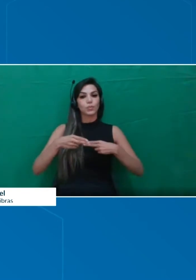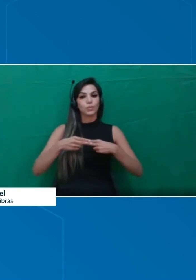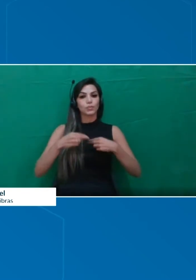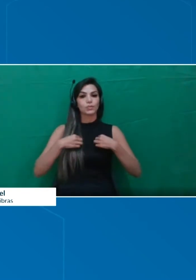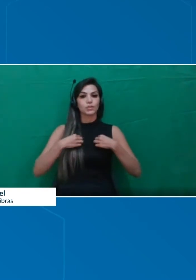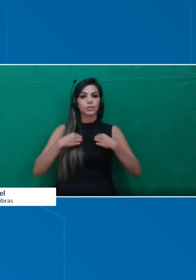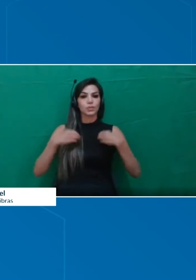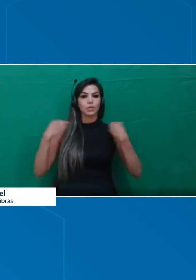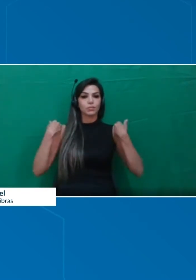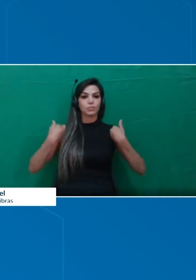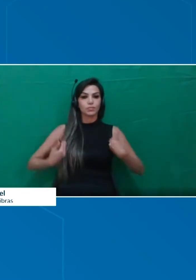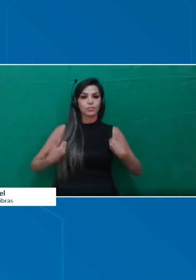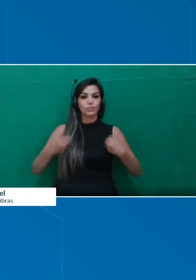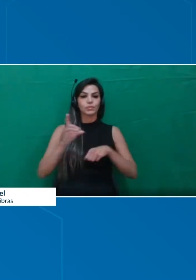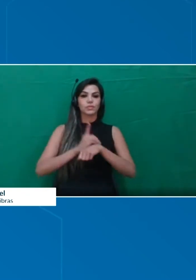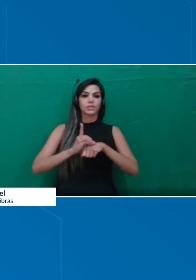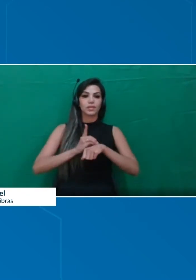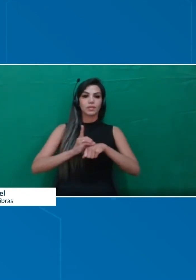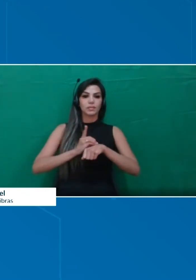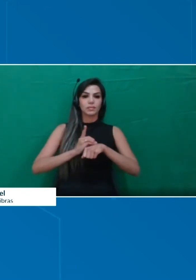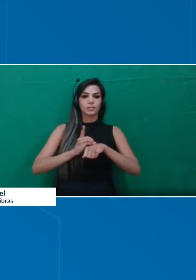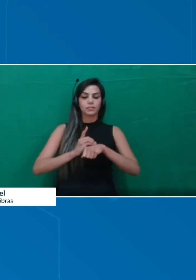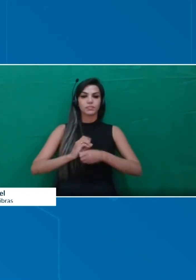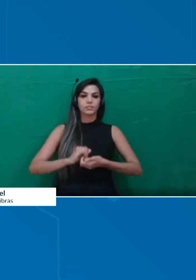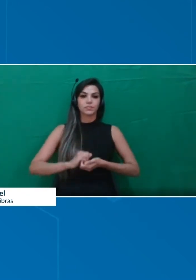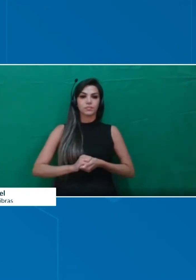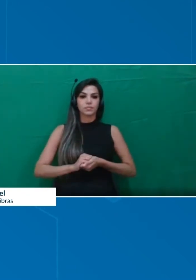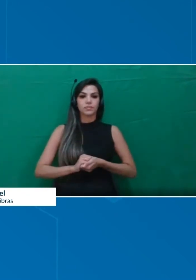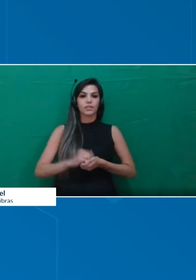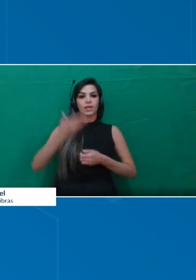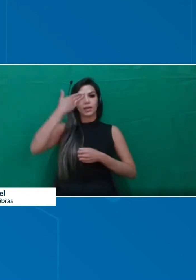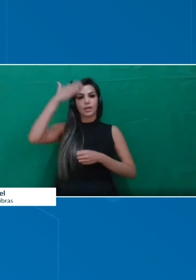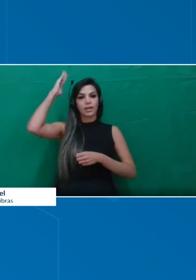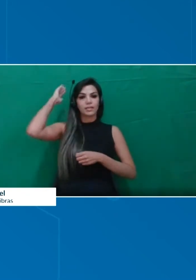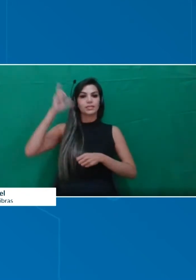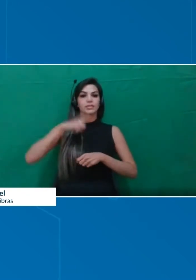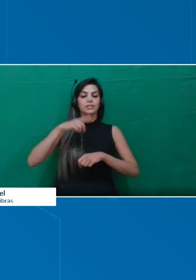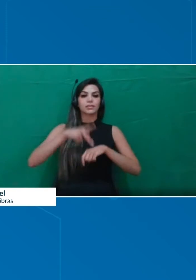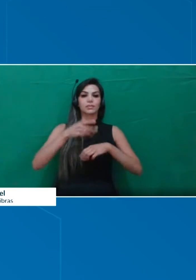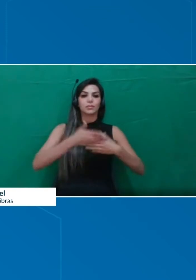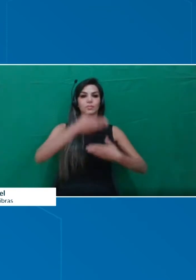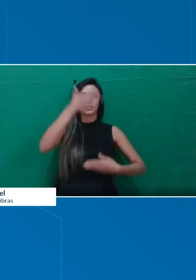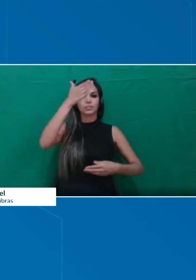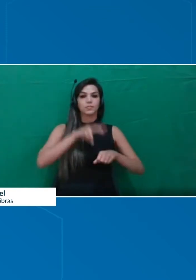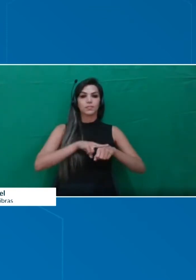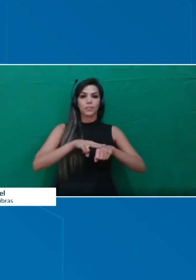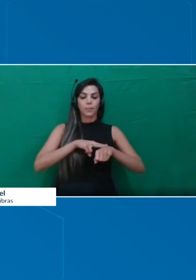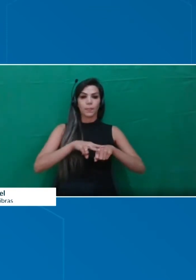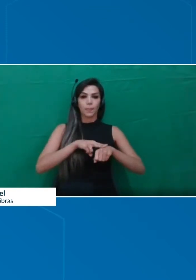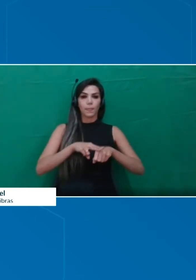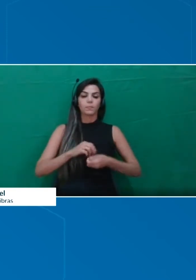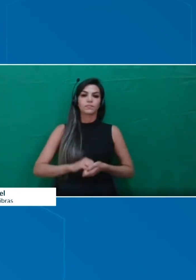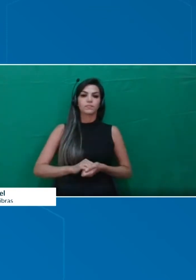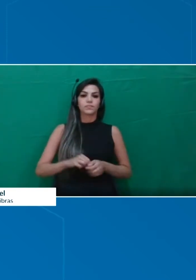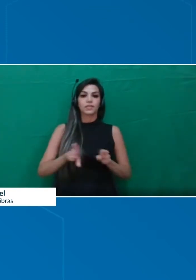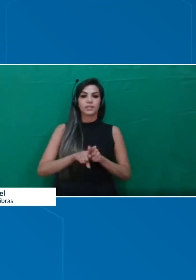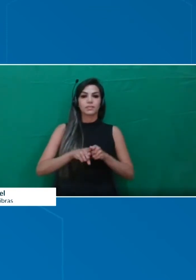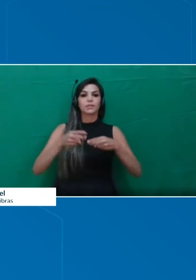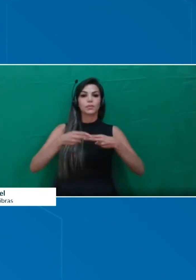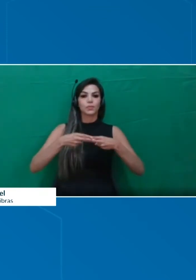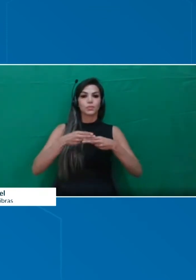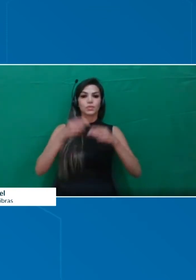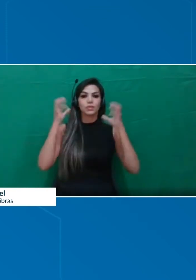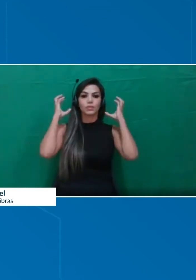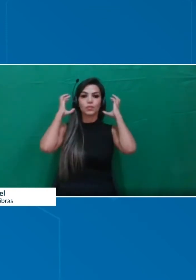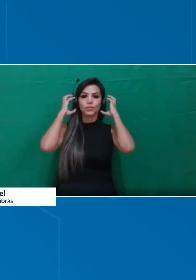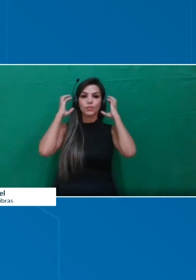sem manga, na cor preta, e a parede atrás da Sara é verde. A Sara também está usando um